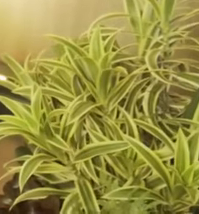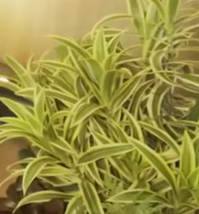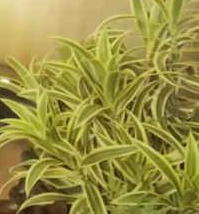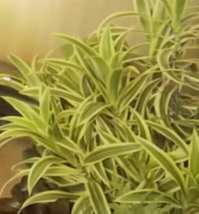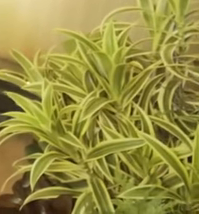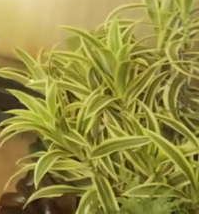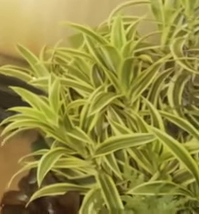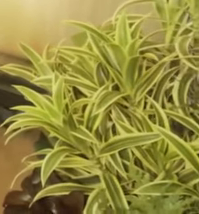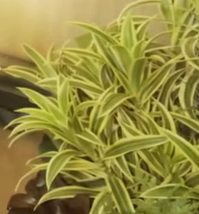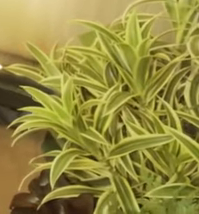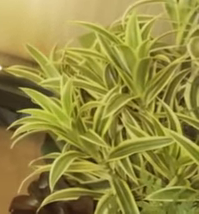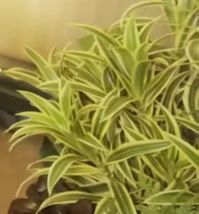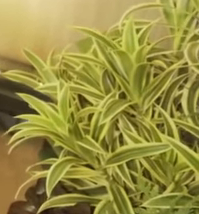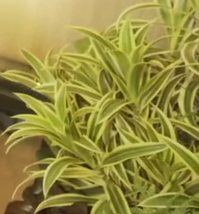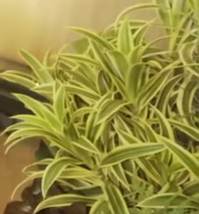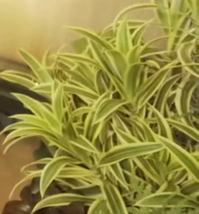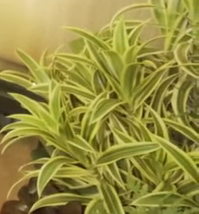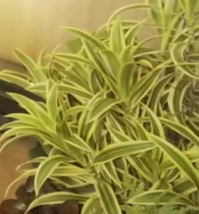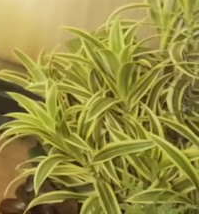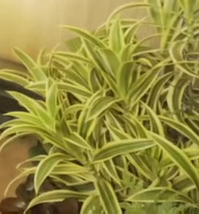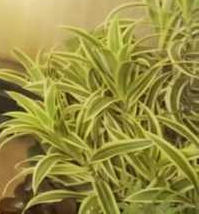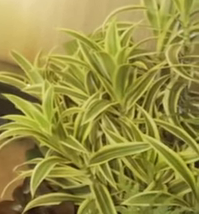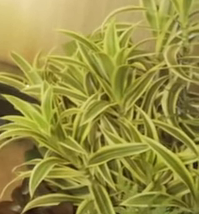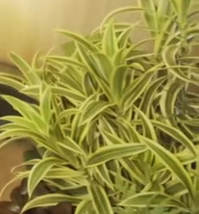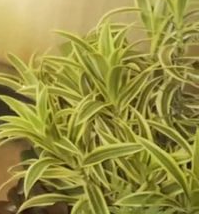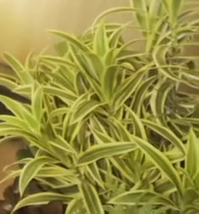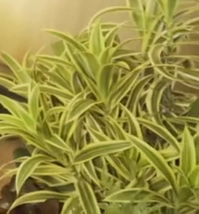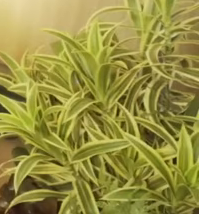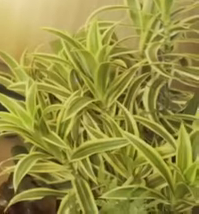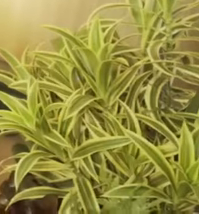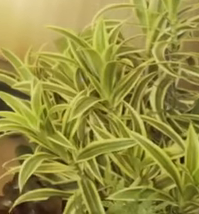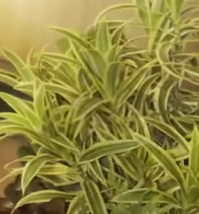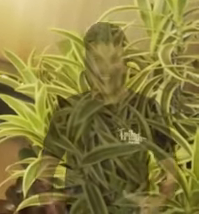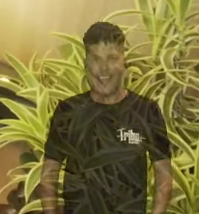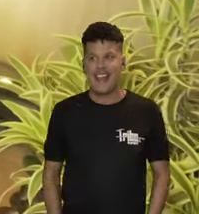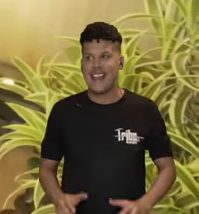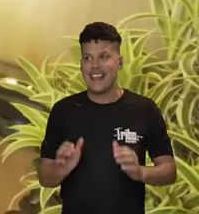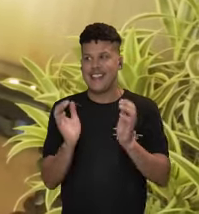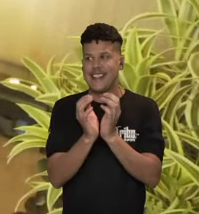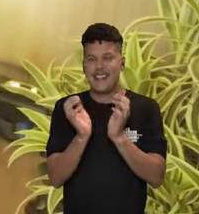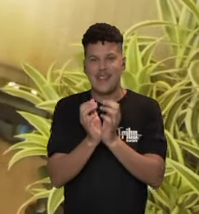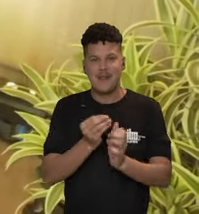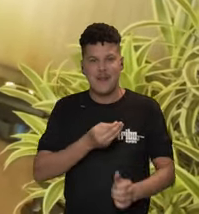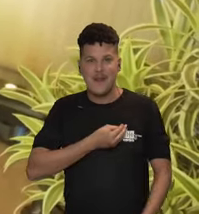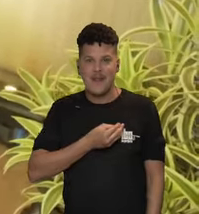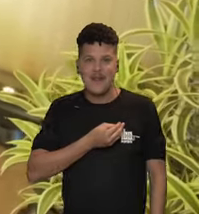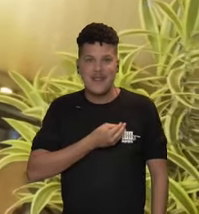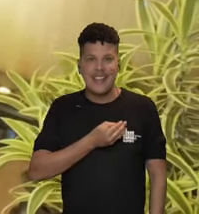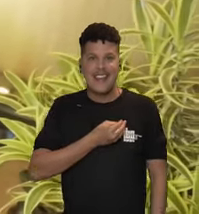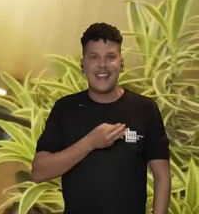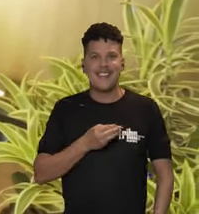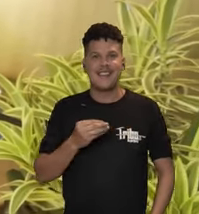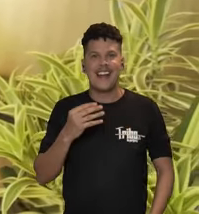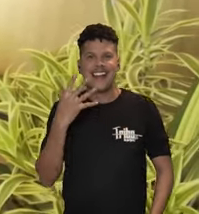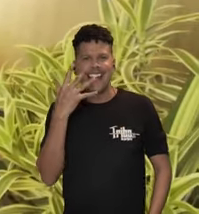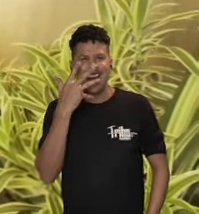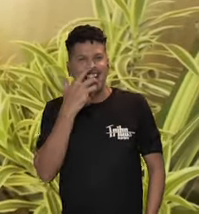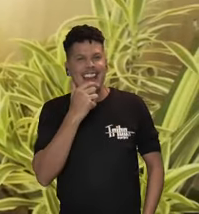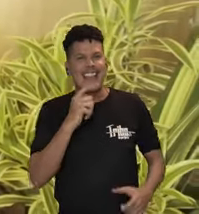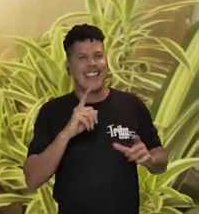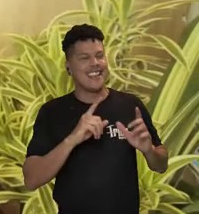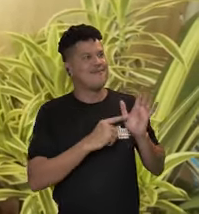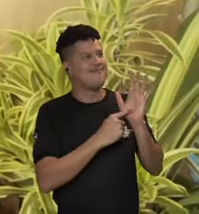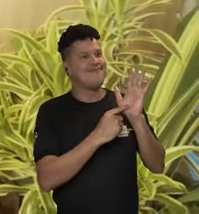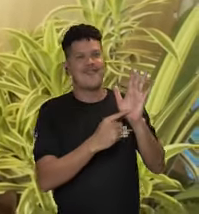rapaziada. Agora aqui no outro ambiente. É isso aí, Tribo da Periferia ao vivo. Estamos aqui nesse painel maravilhoso aqui do nosso